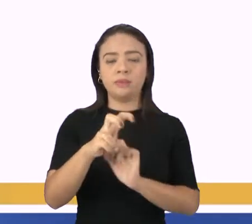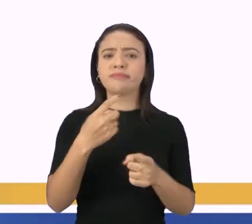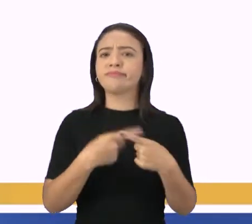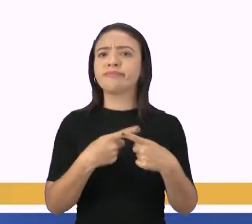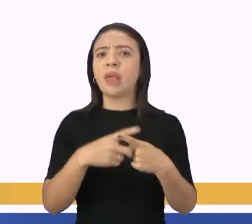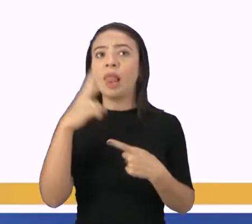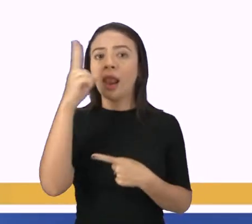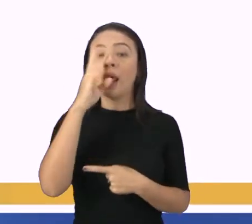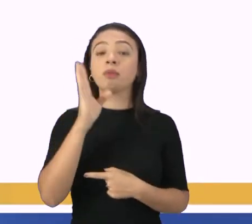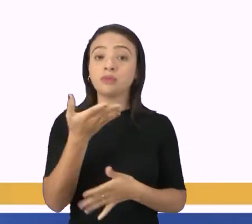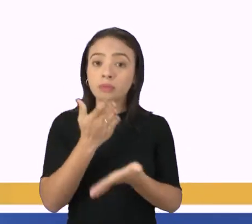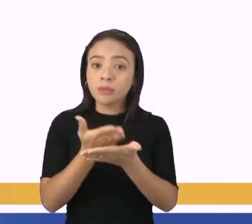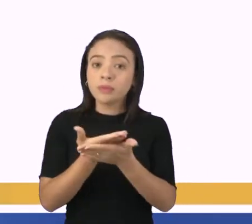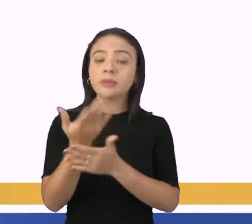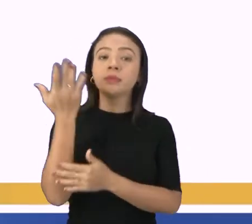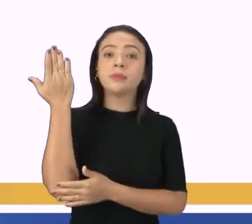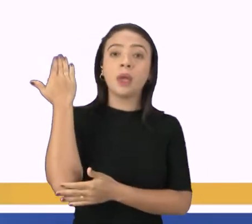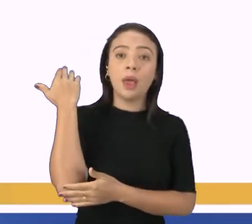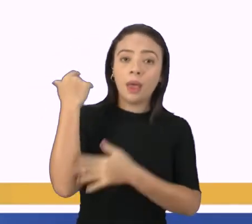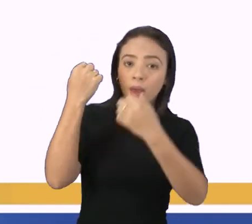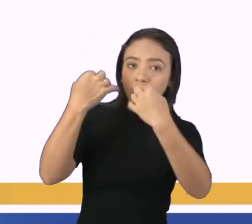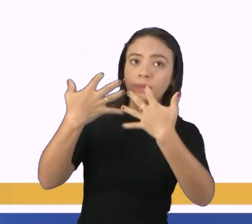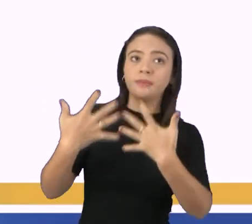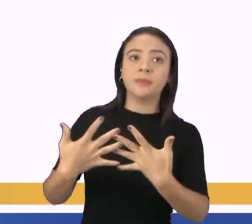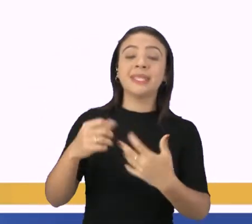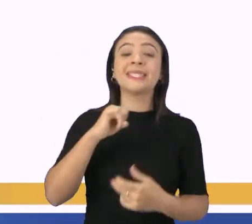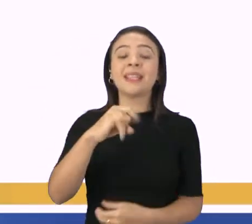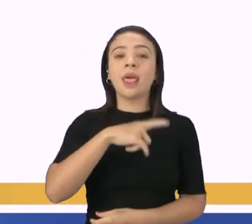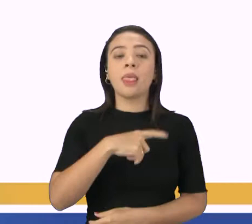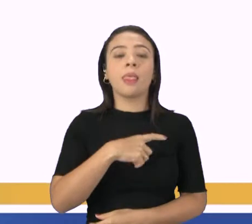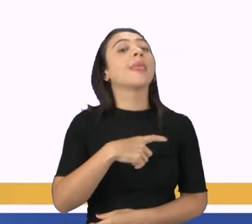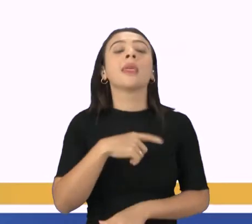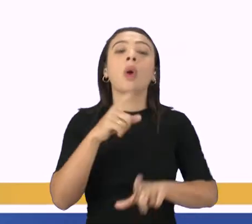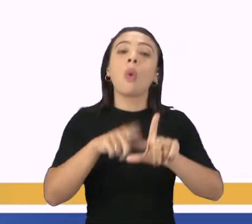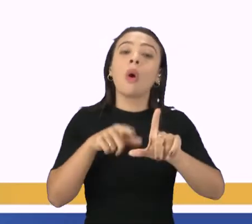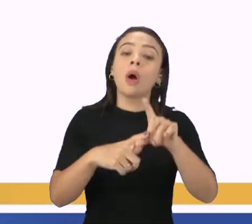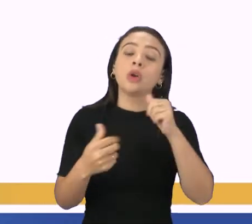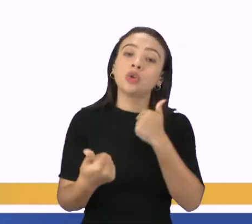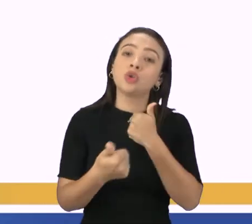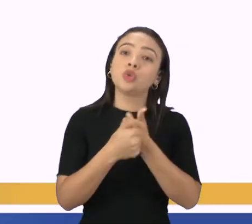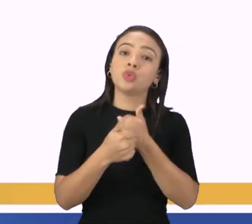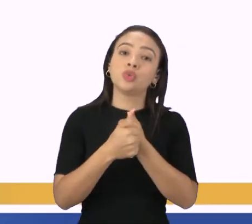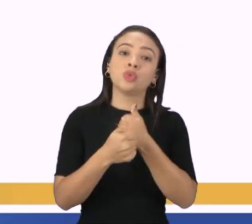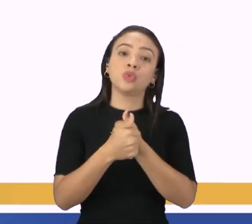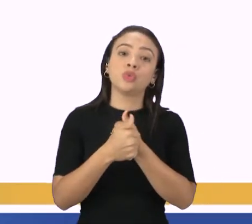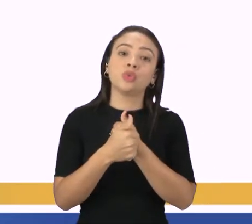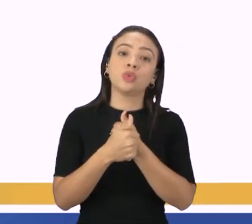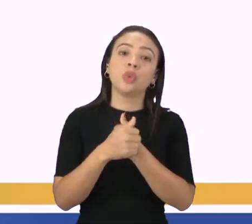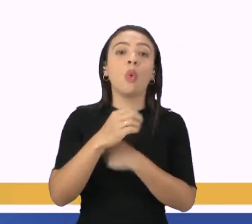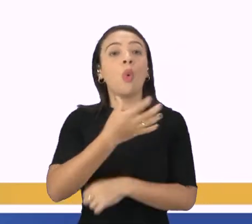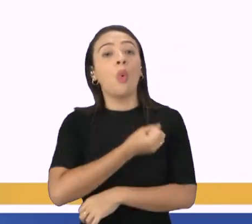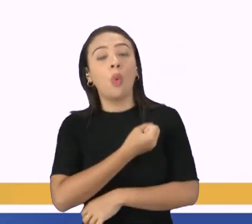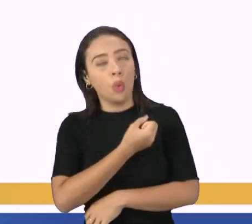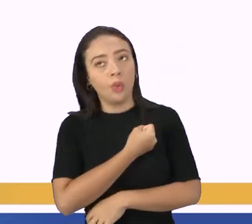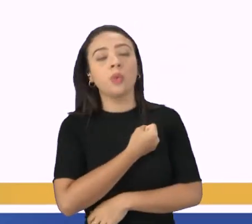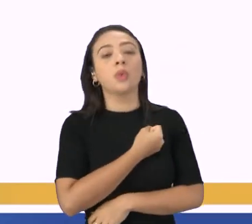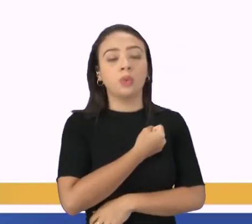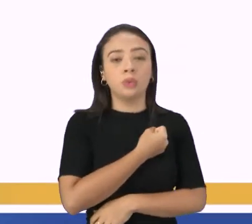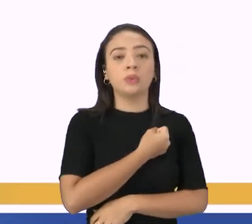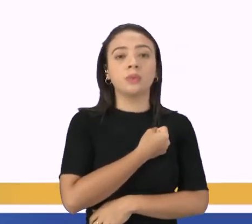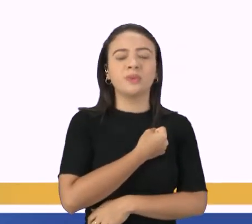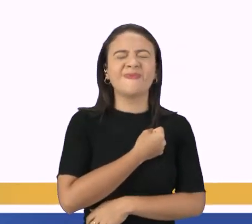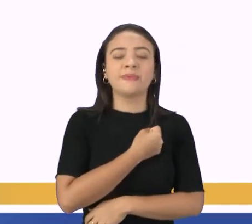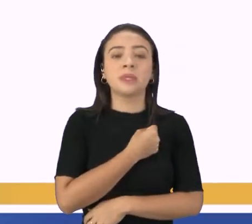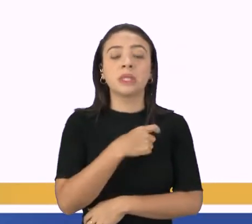que eu falei em aulas anteriores que quando eu tenho uma letra ao lado, um número ao lado de uma